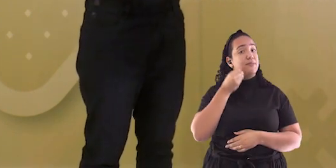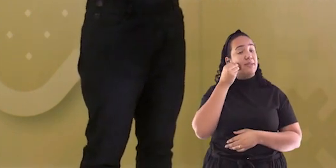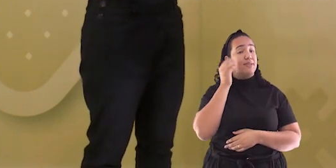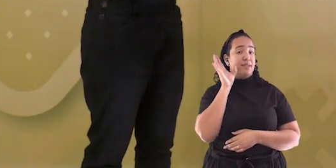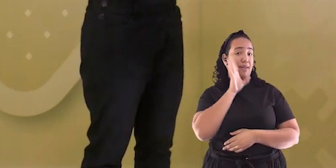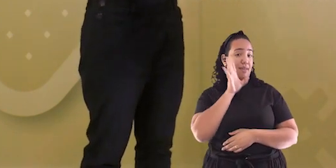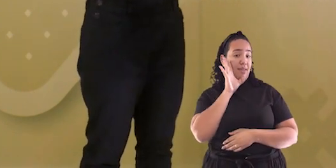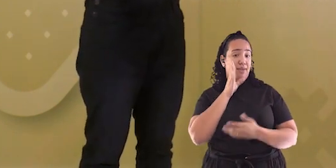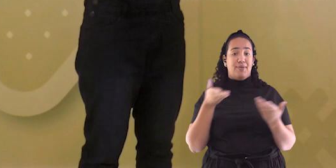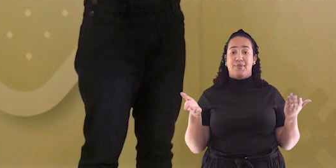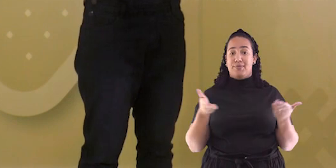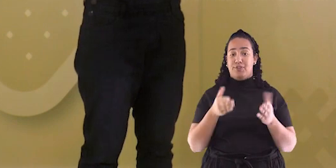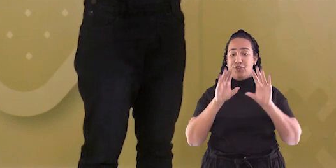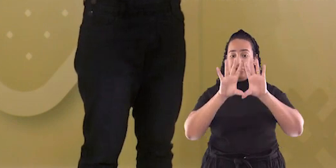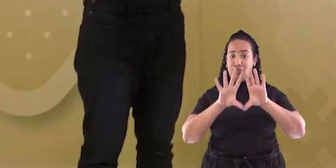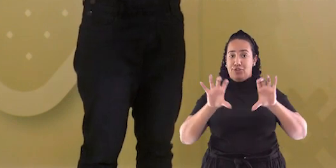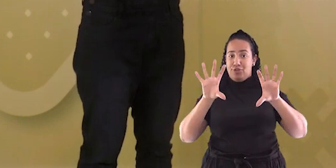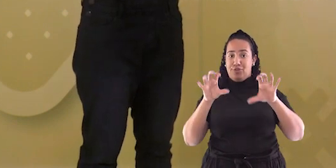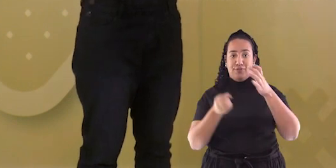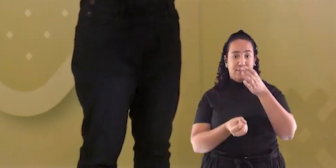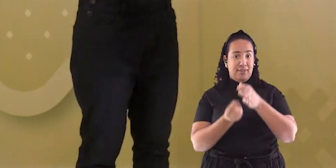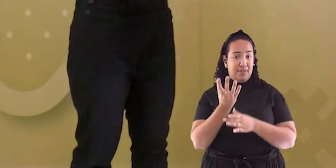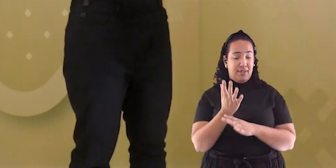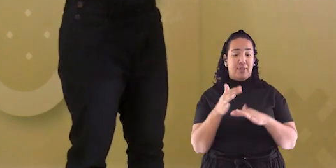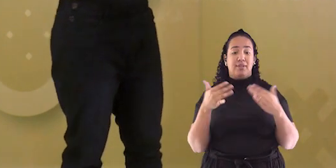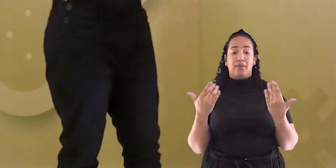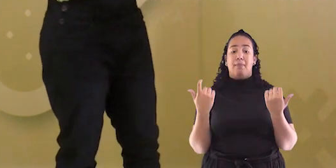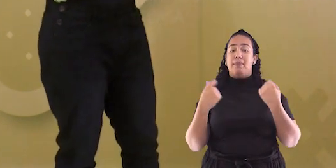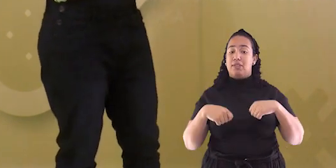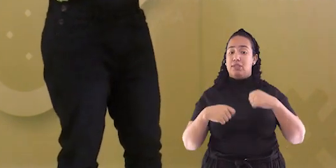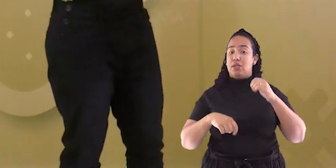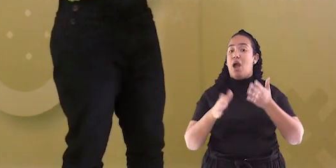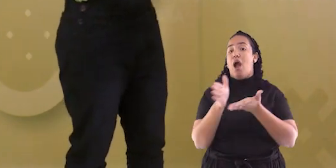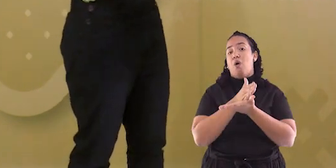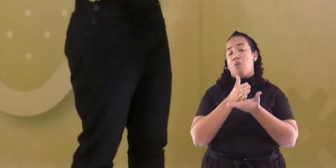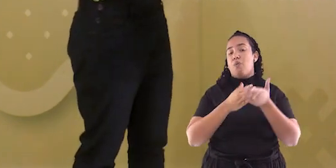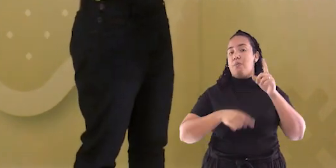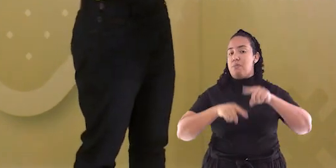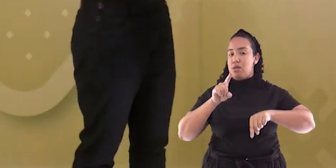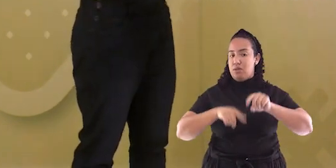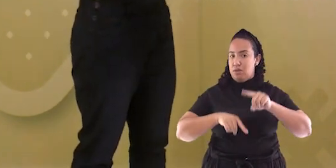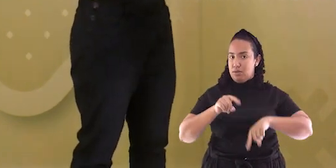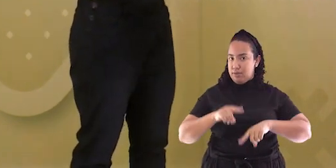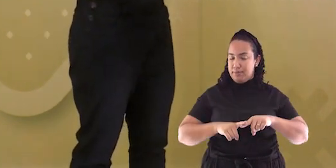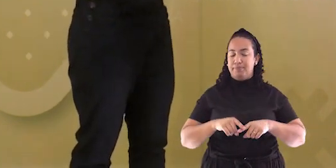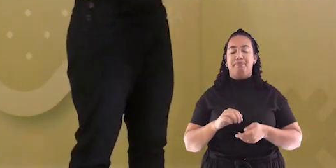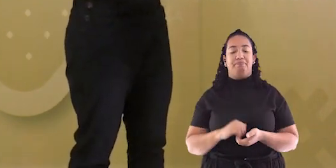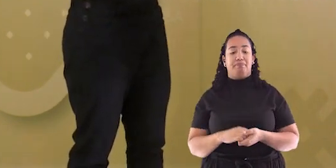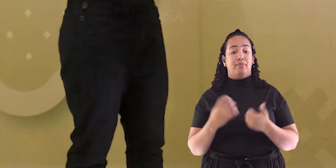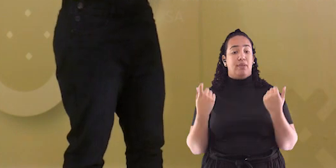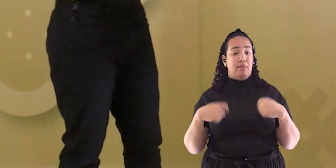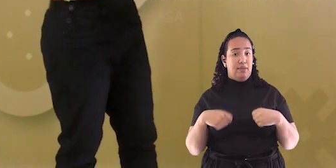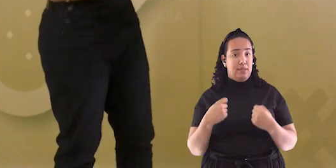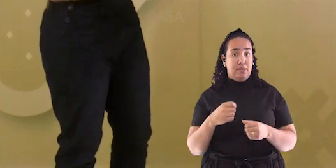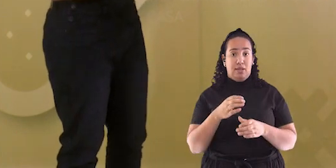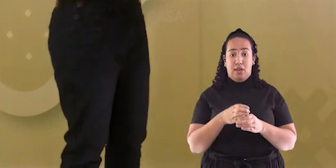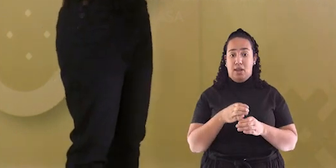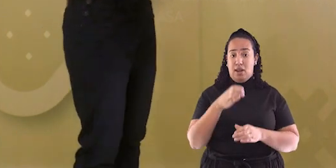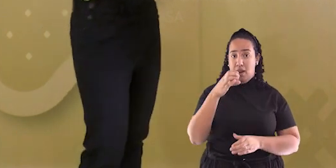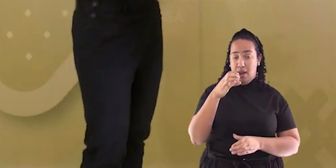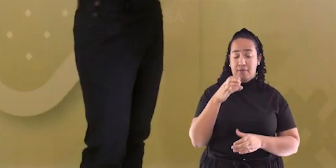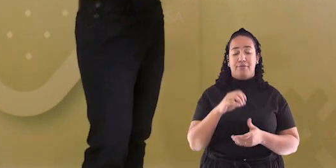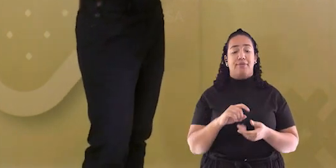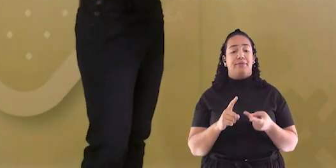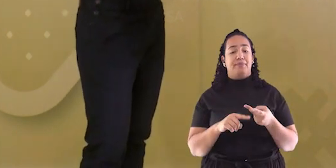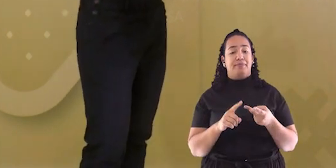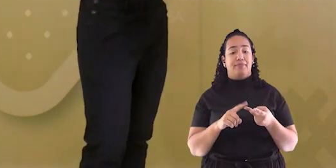que é o fabricador de nuvens. Para isso, a gente vai precisar de alguns materiais que estão na tela. Vamos precisar de uma garrafa PET,